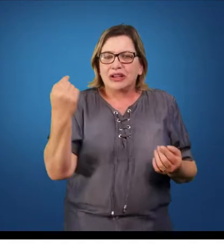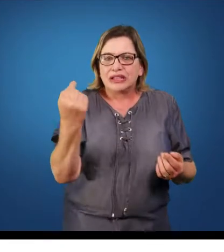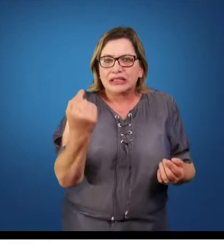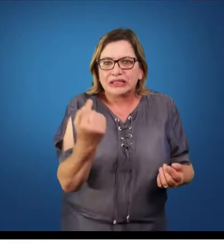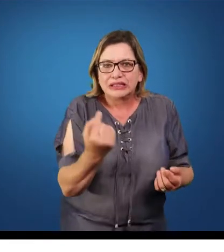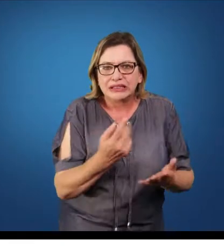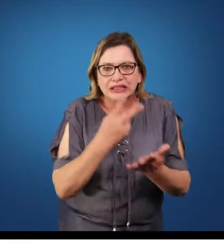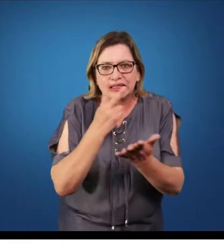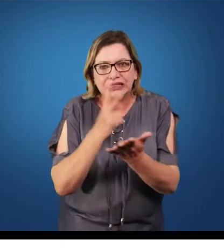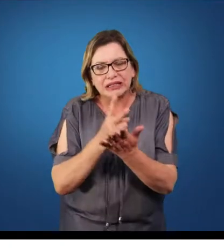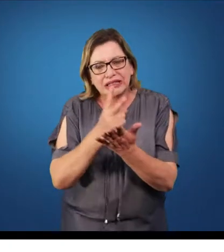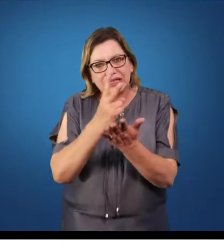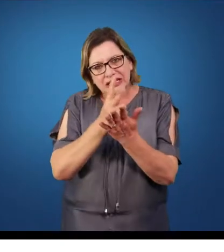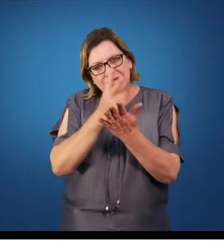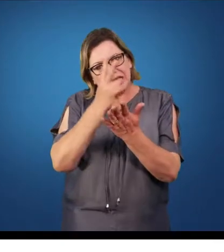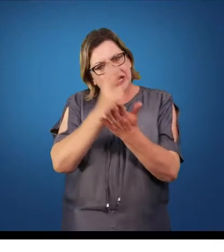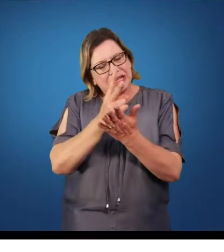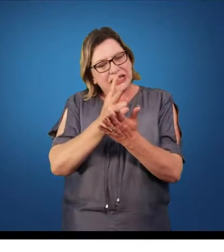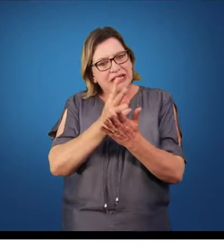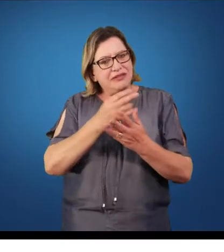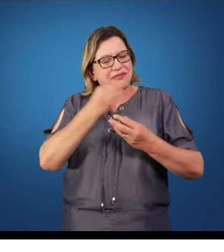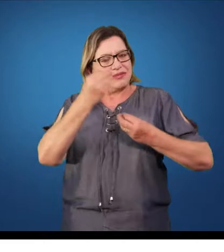Nos